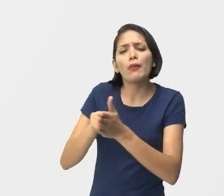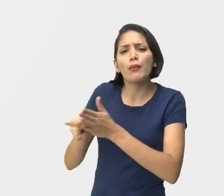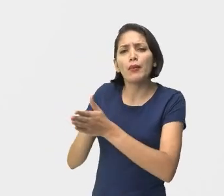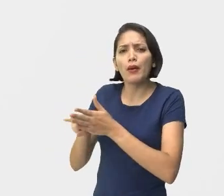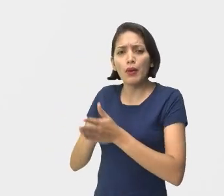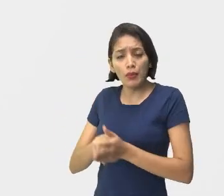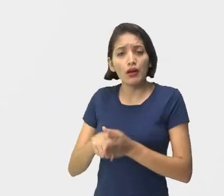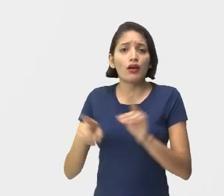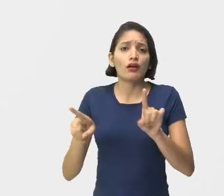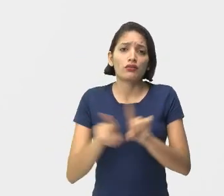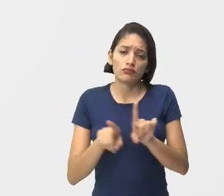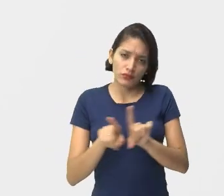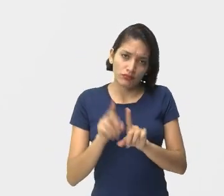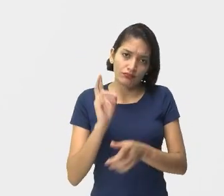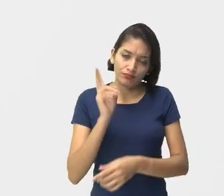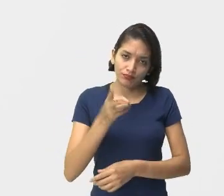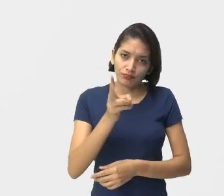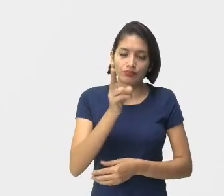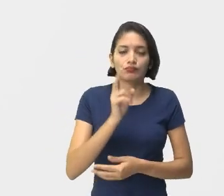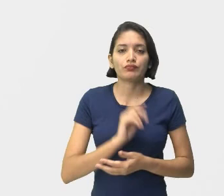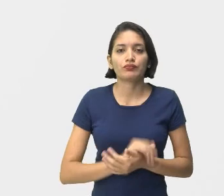um pensamento questionador.